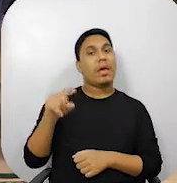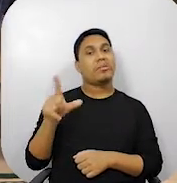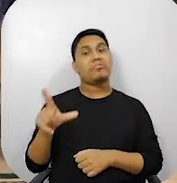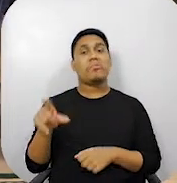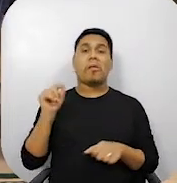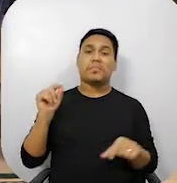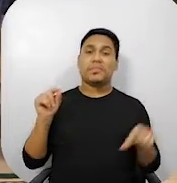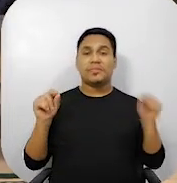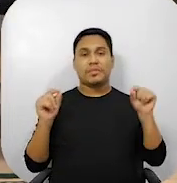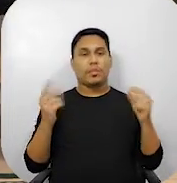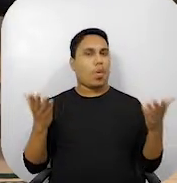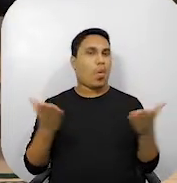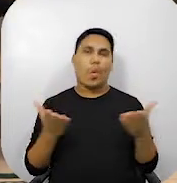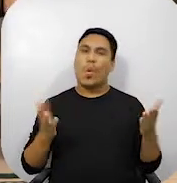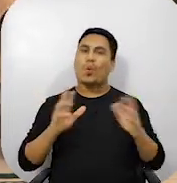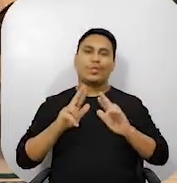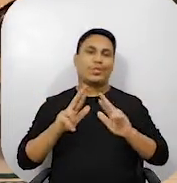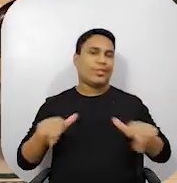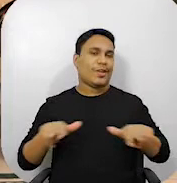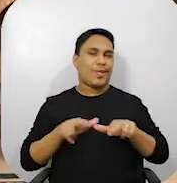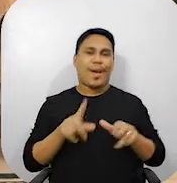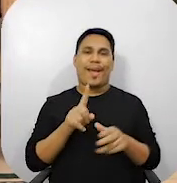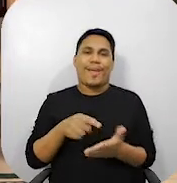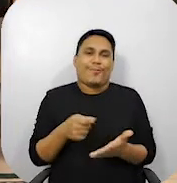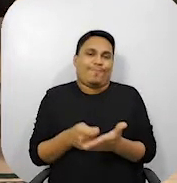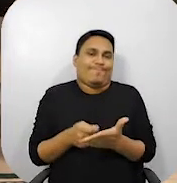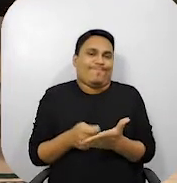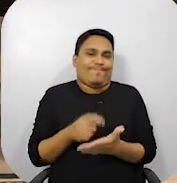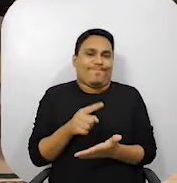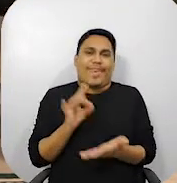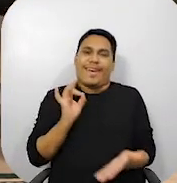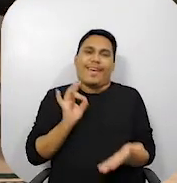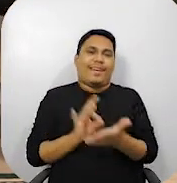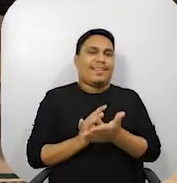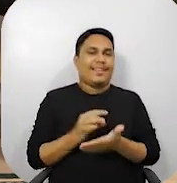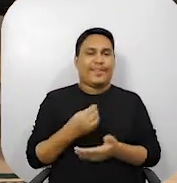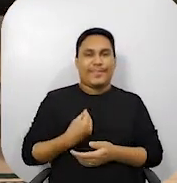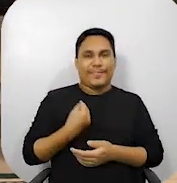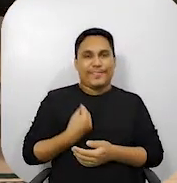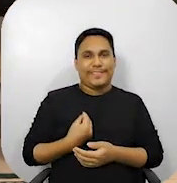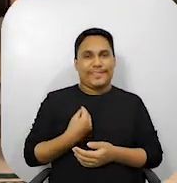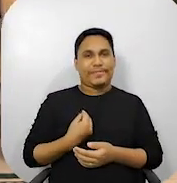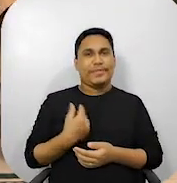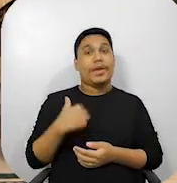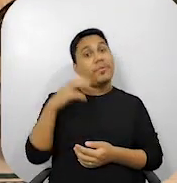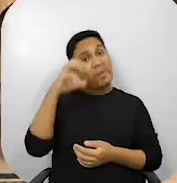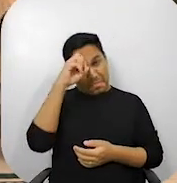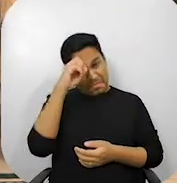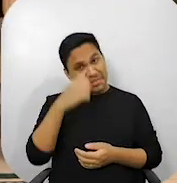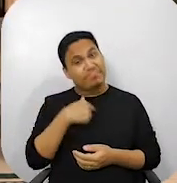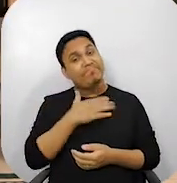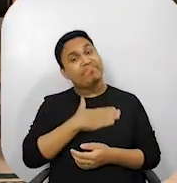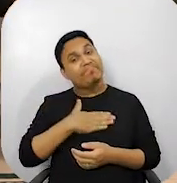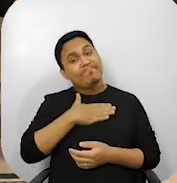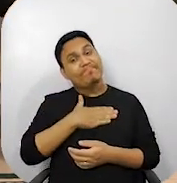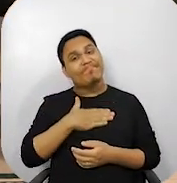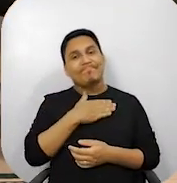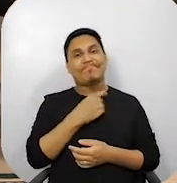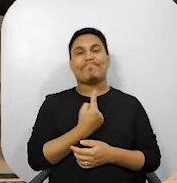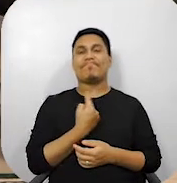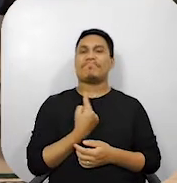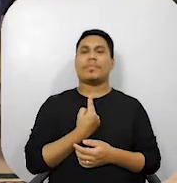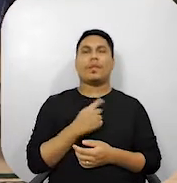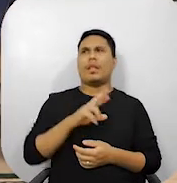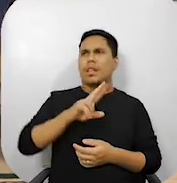correr ah não agora não é mais opção agora realidade que eu aprendi também a gostar mas eu não é uma